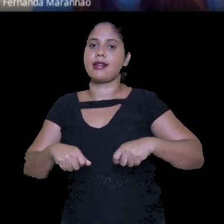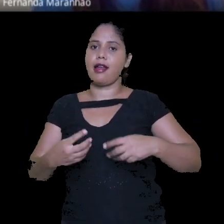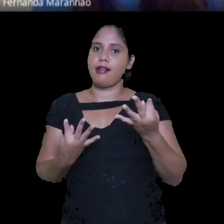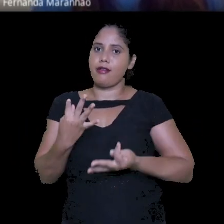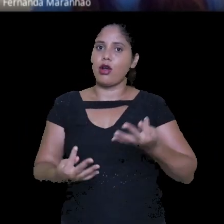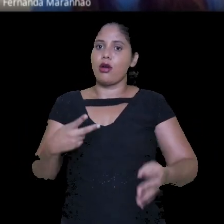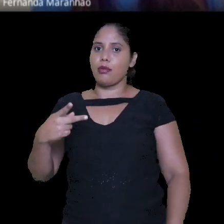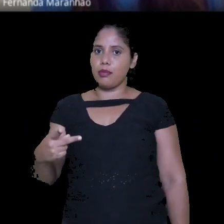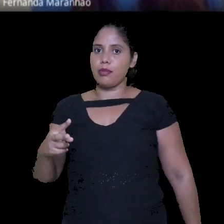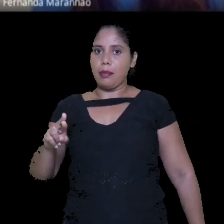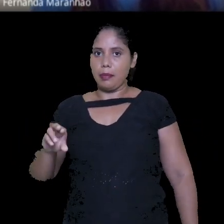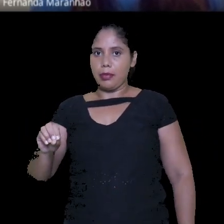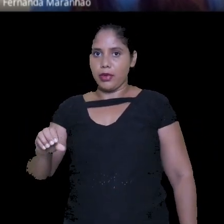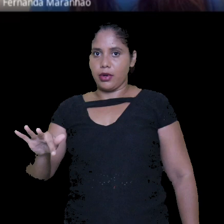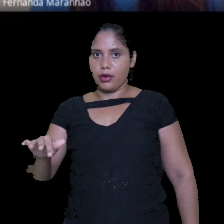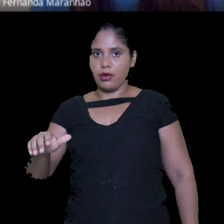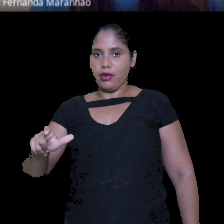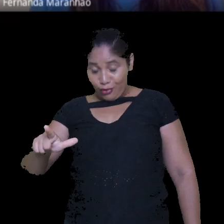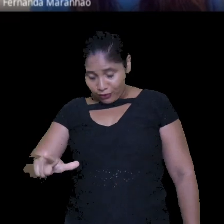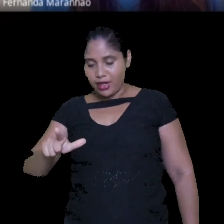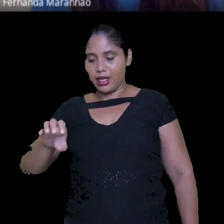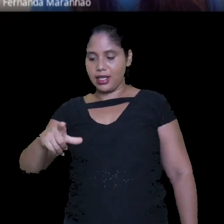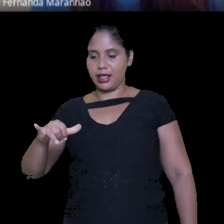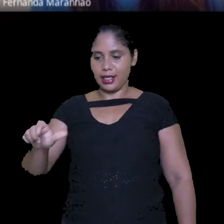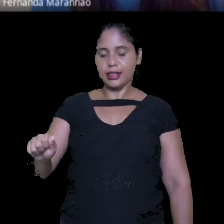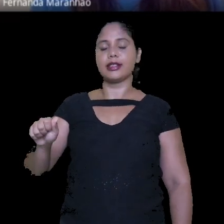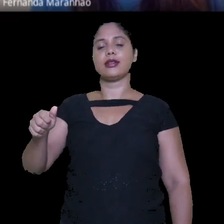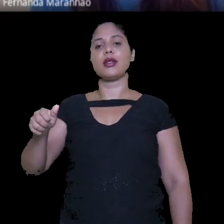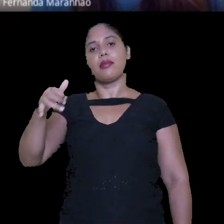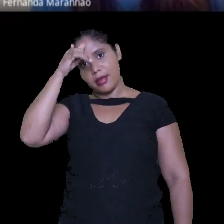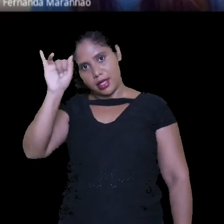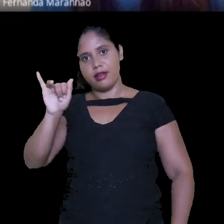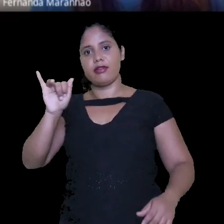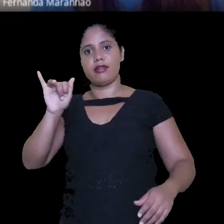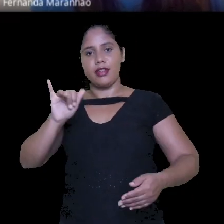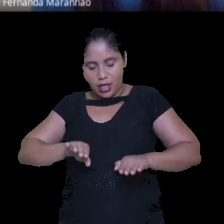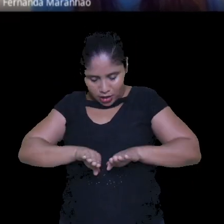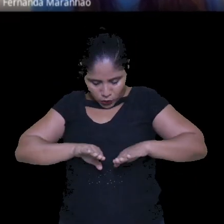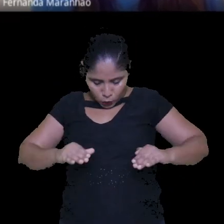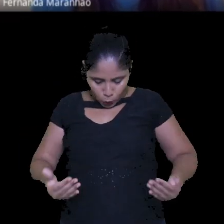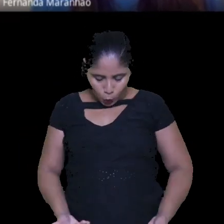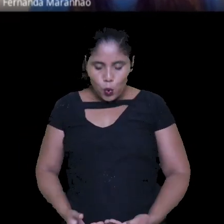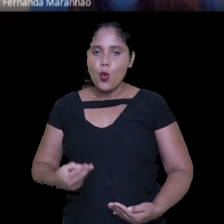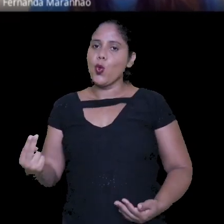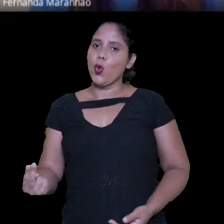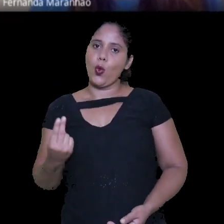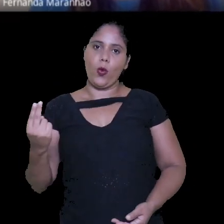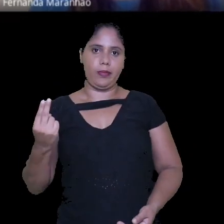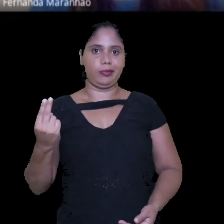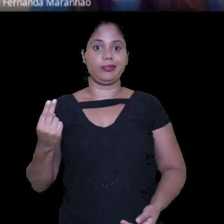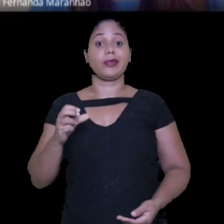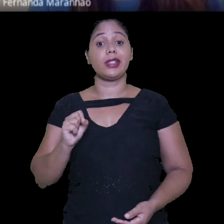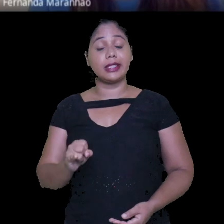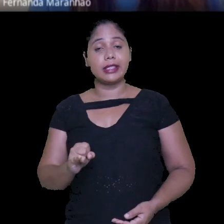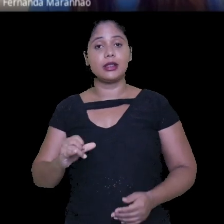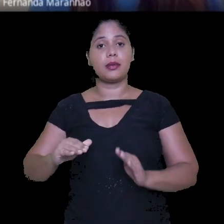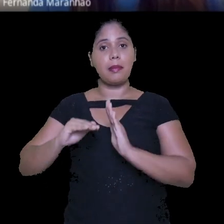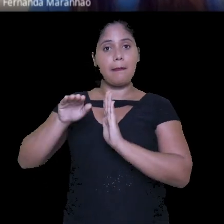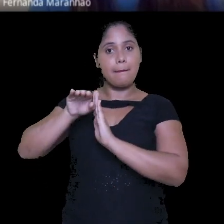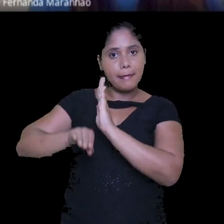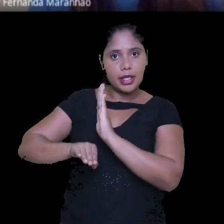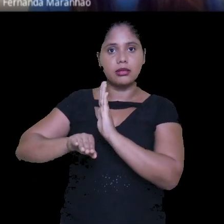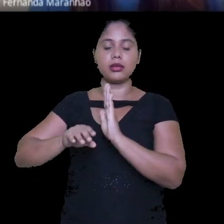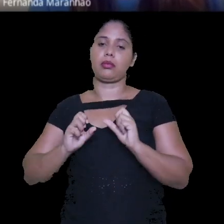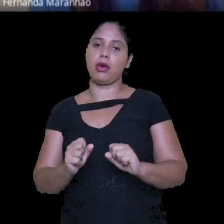também dá acesso à página online da Fetal Medicine Foundation, onde esse algoritmo pode ser acessado. Então,